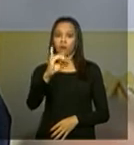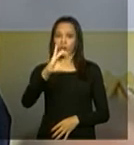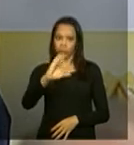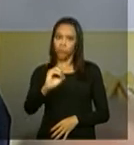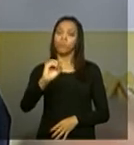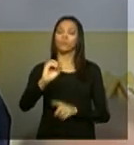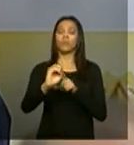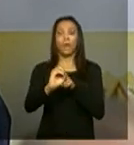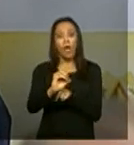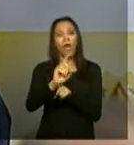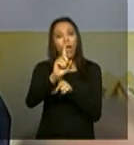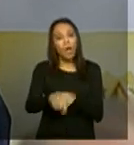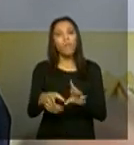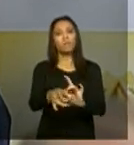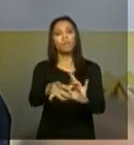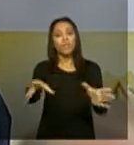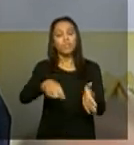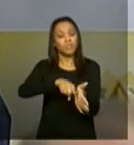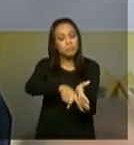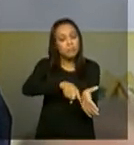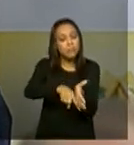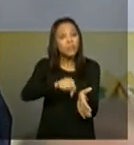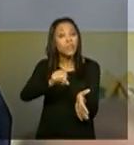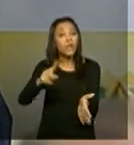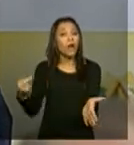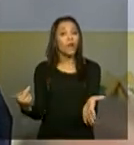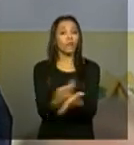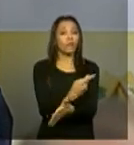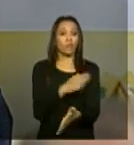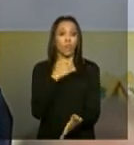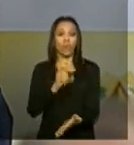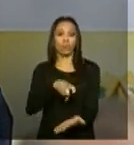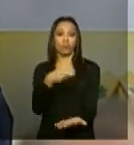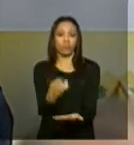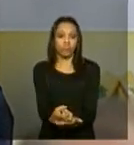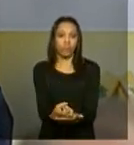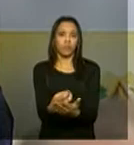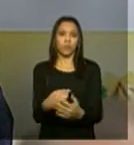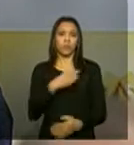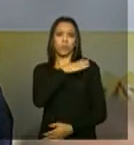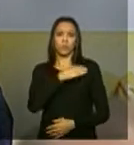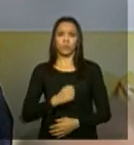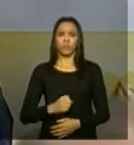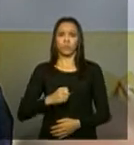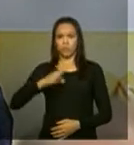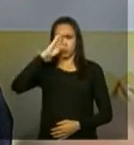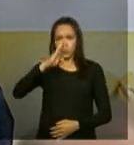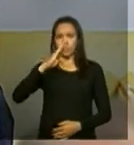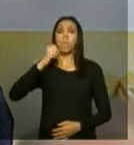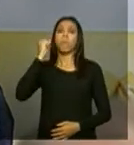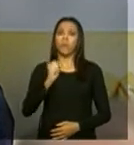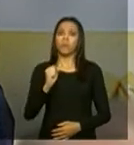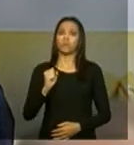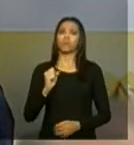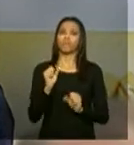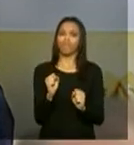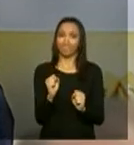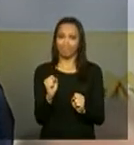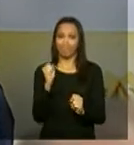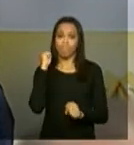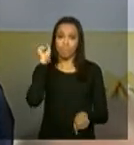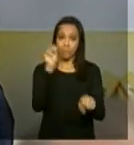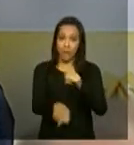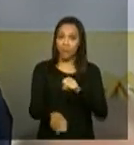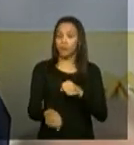processo de investigação de uma morte uma ditadura pode matar sem qualquer processo de investigação